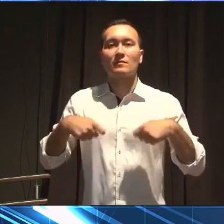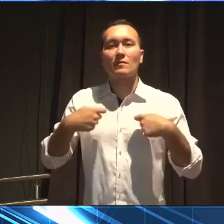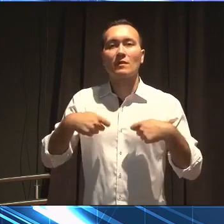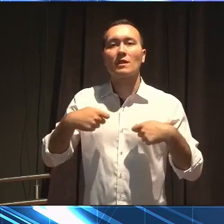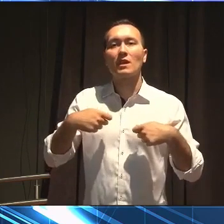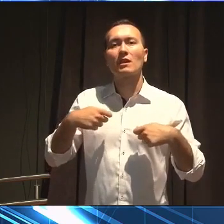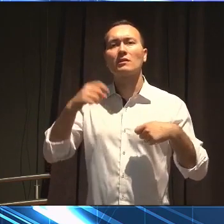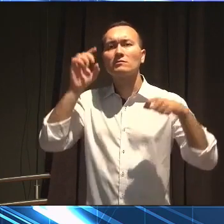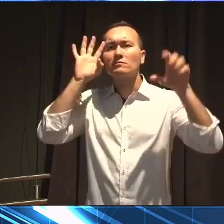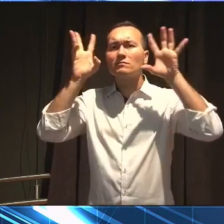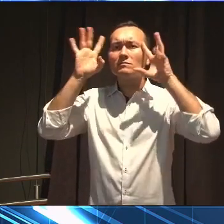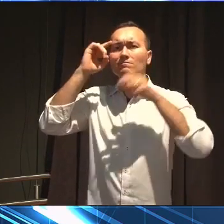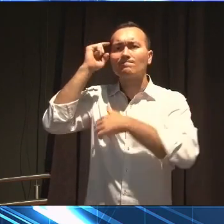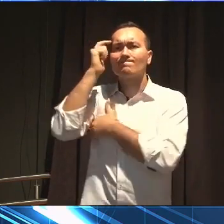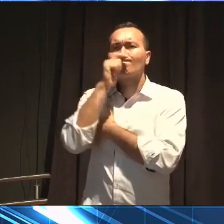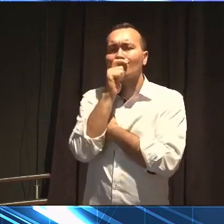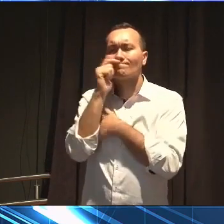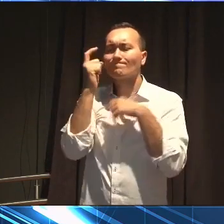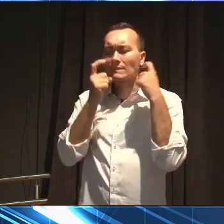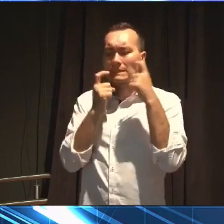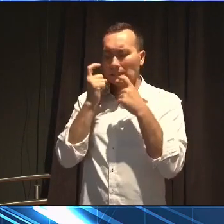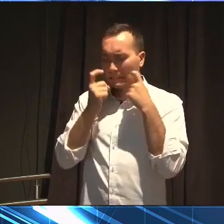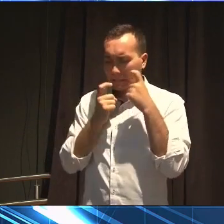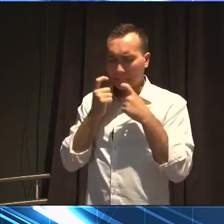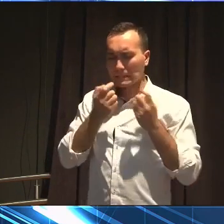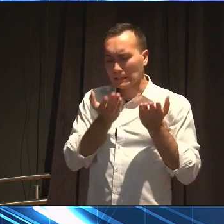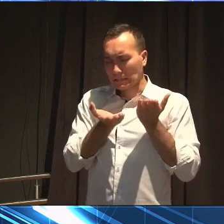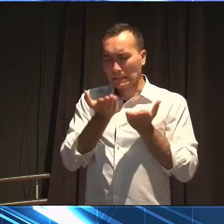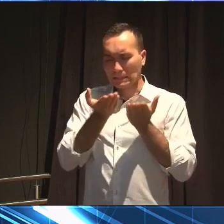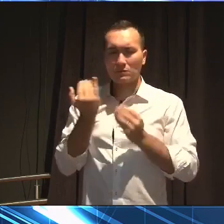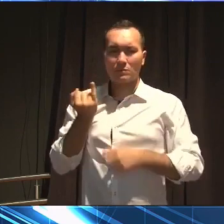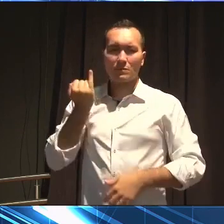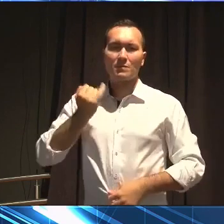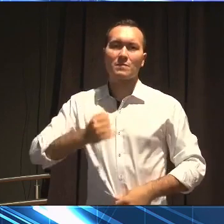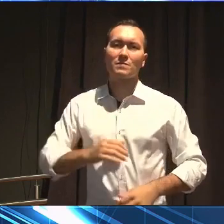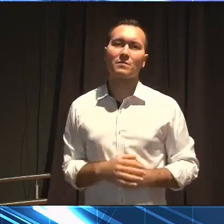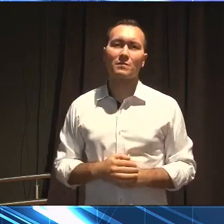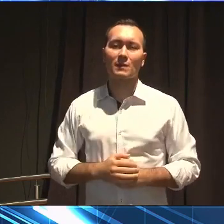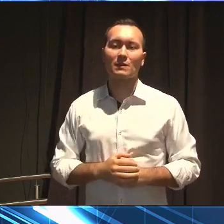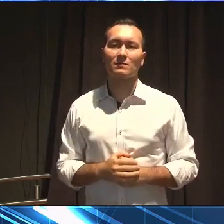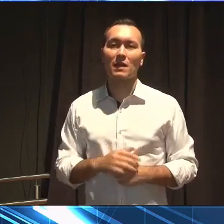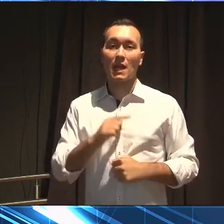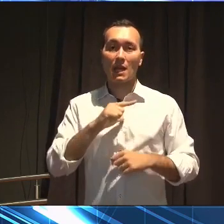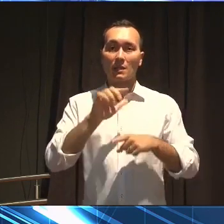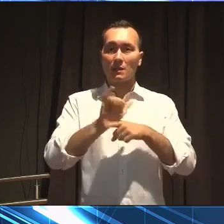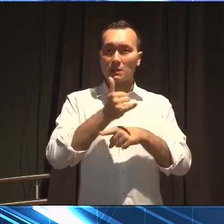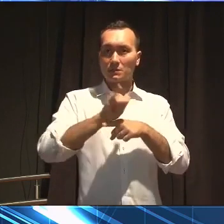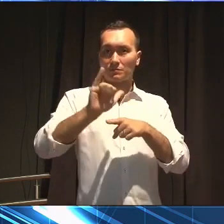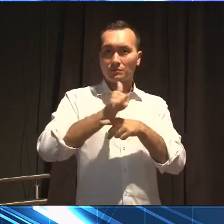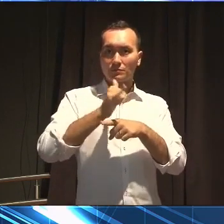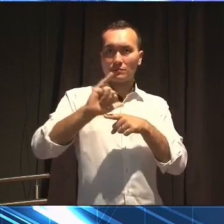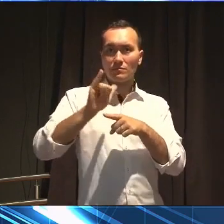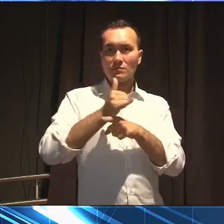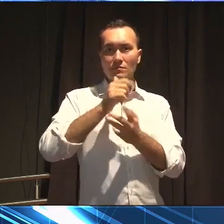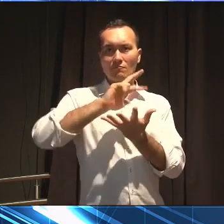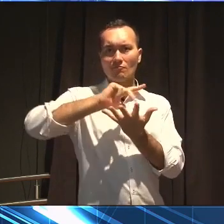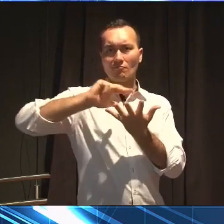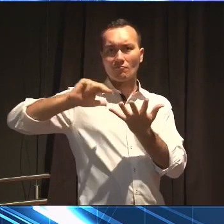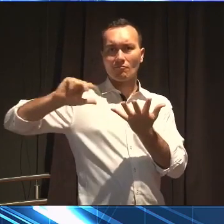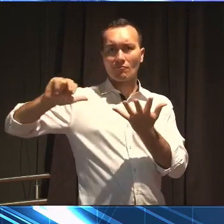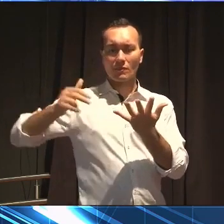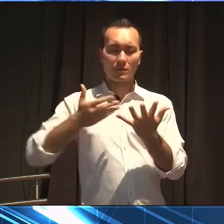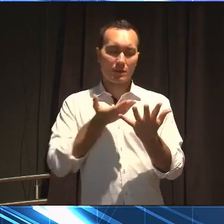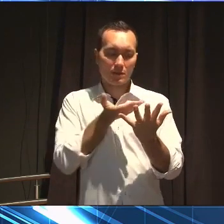se preocupar. Por isso que se vocês forem pegar as diferentes ferramentas criativas que existem por aí, cuja